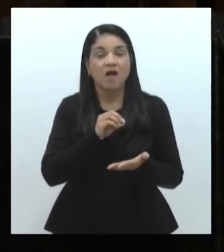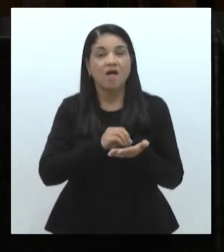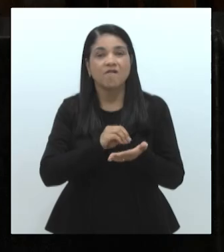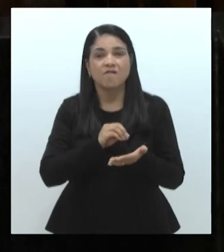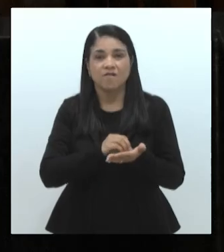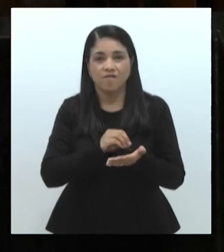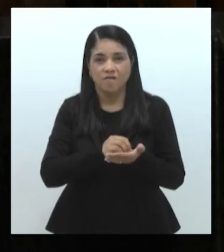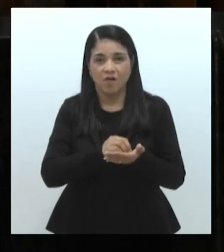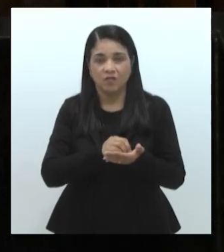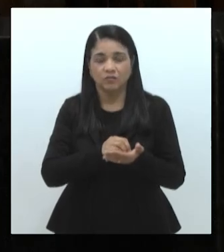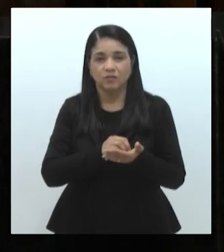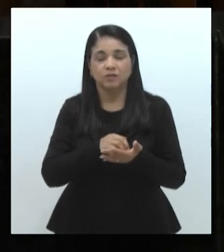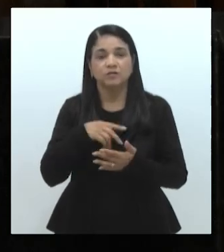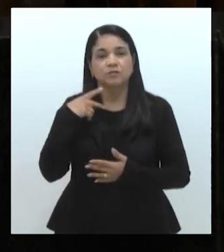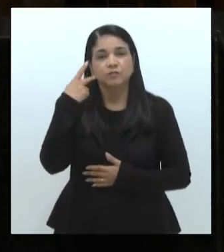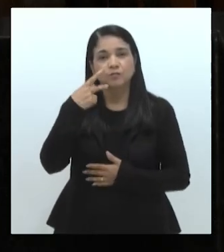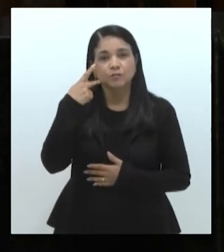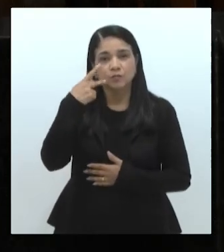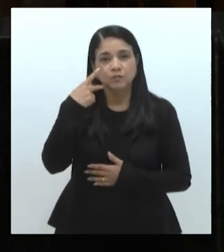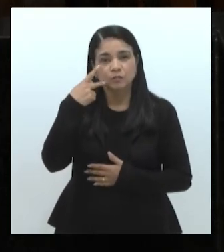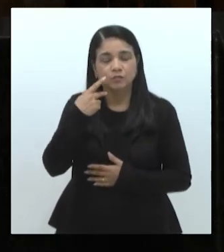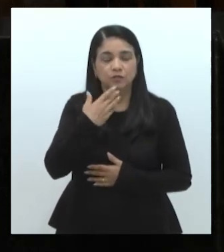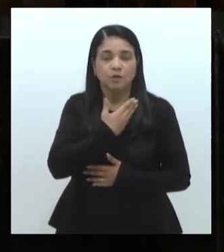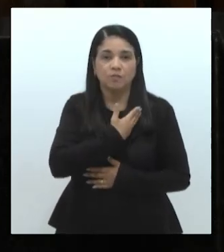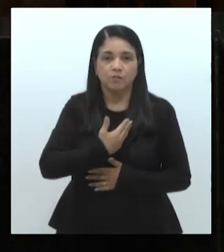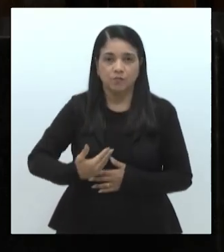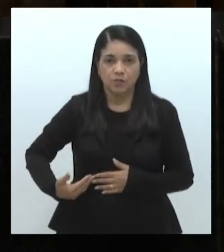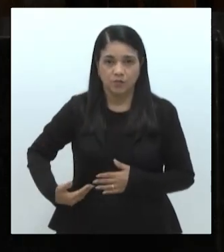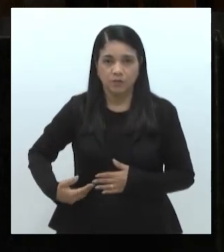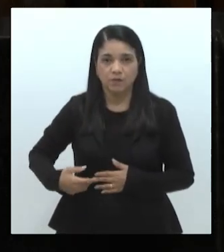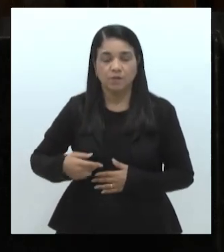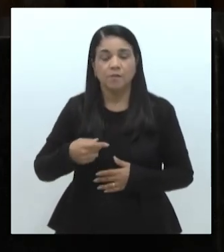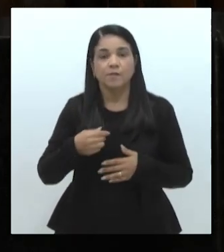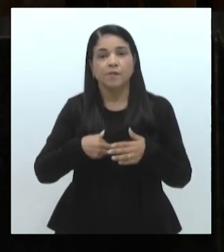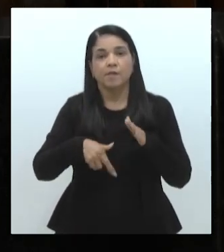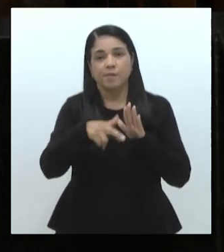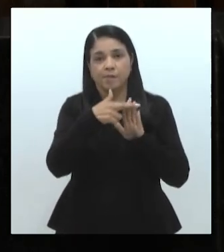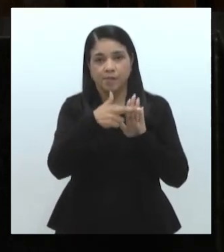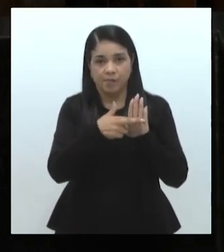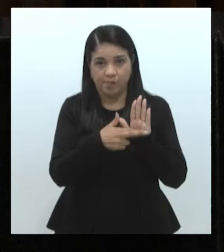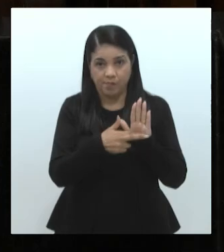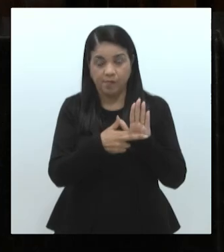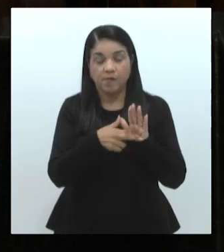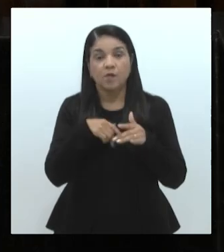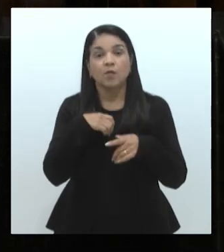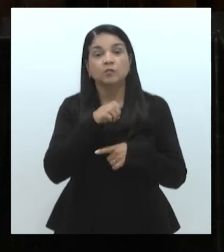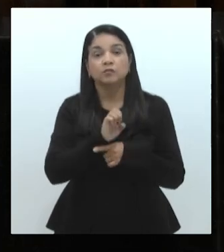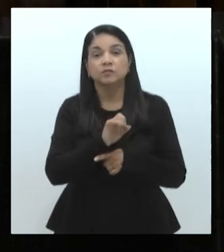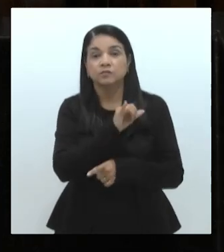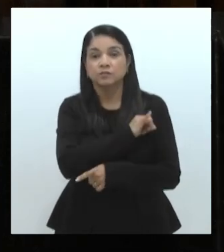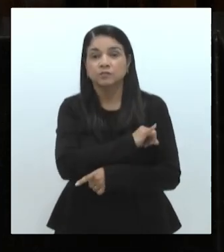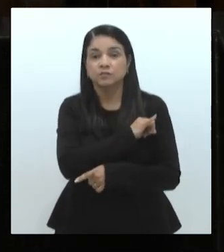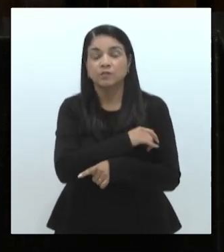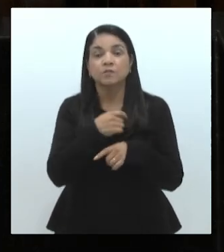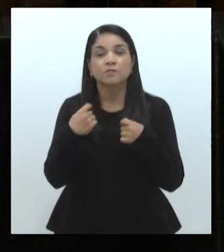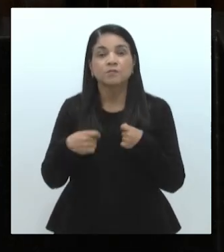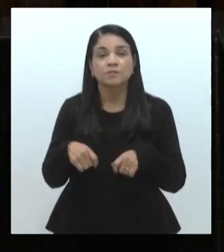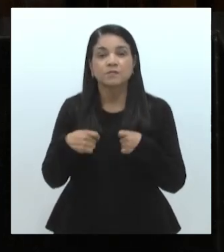ausência dessa política pública reguladora aqui no nosso estado, o Rio de Janeiro ainda